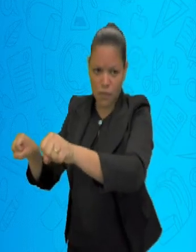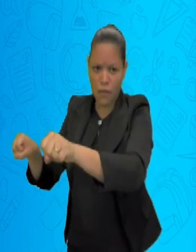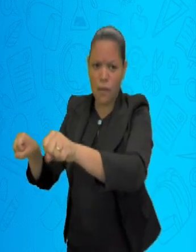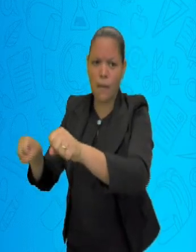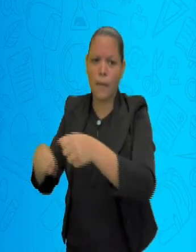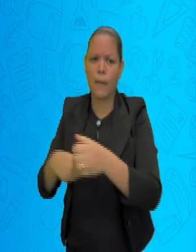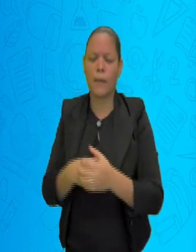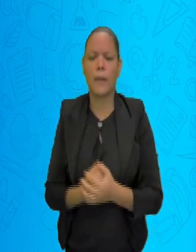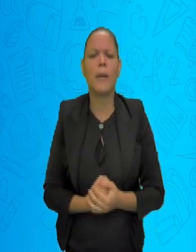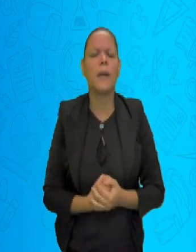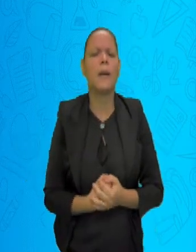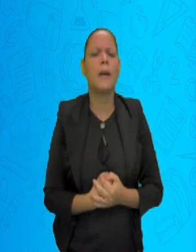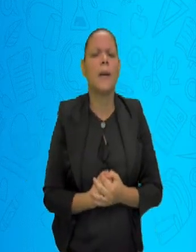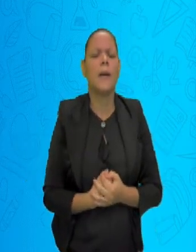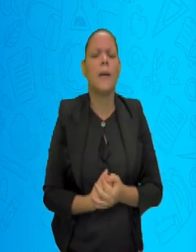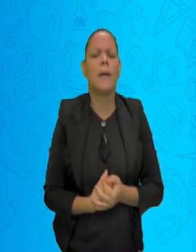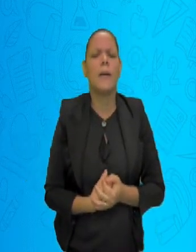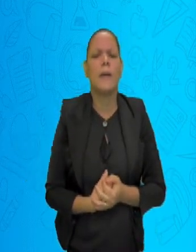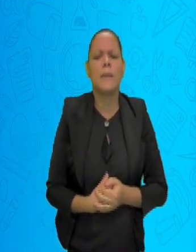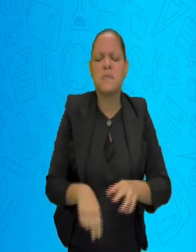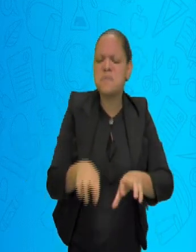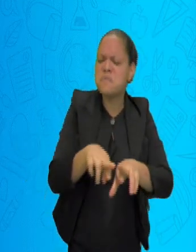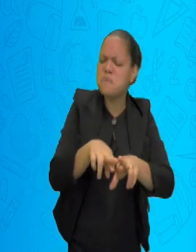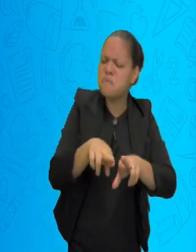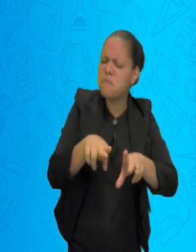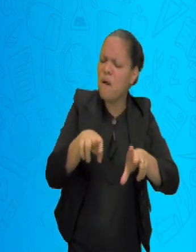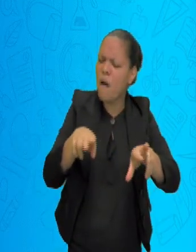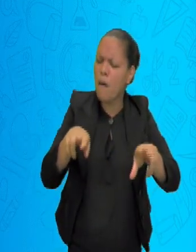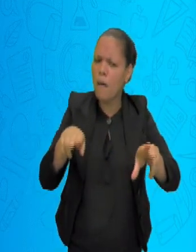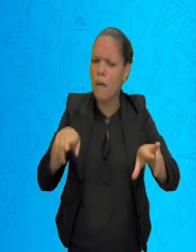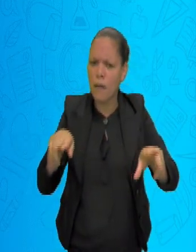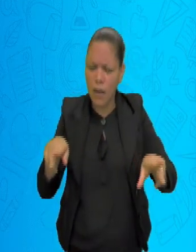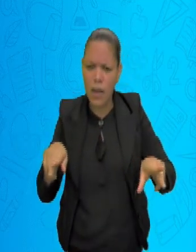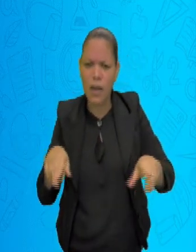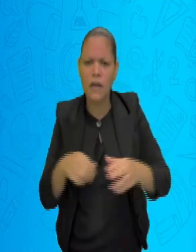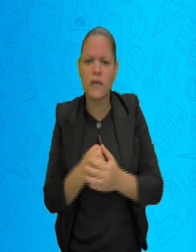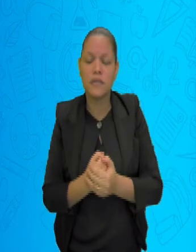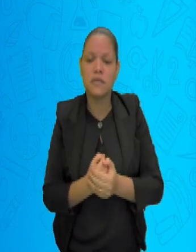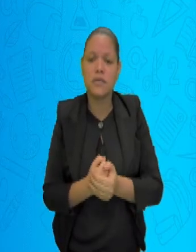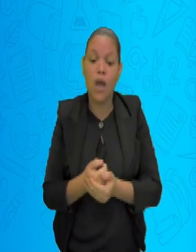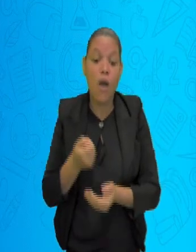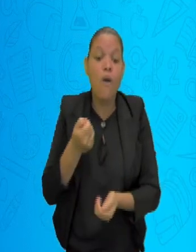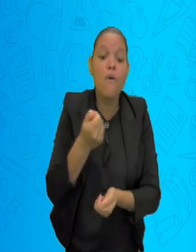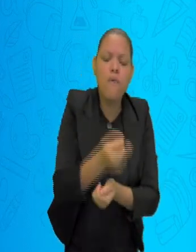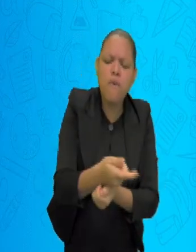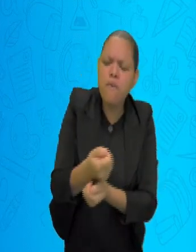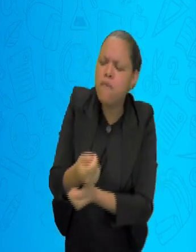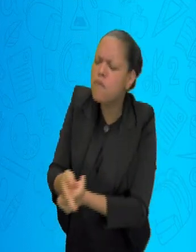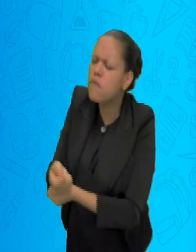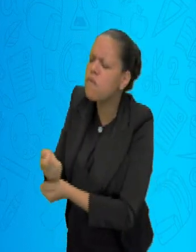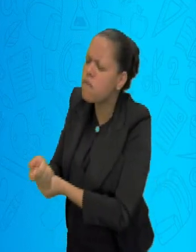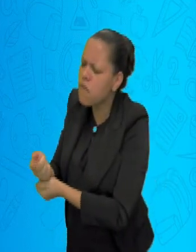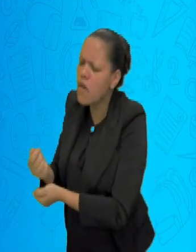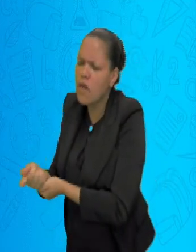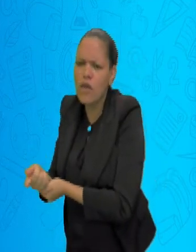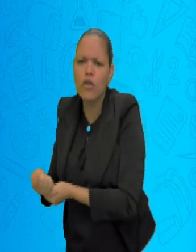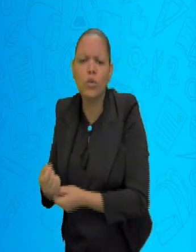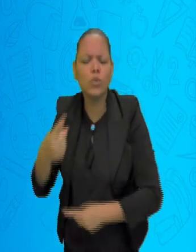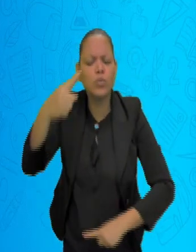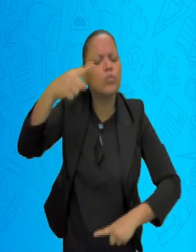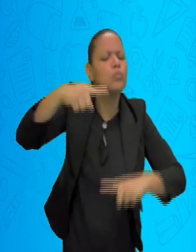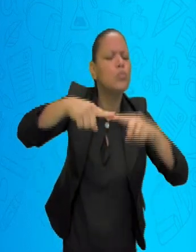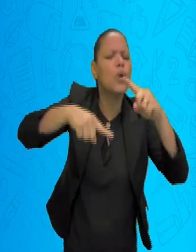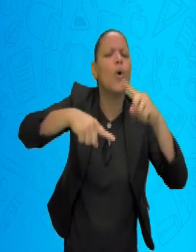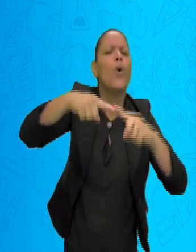prestando serviço para a população. Porque se você encontrar um produto que esteja inadequado, você pode ir lá e